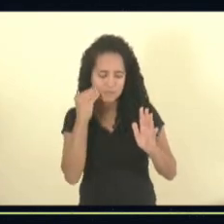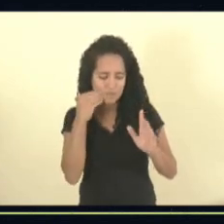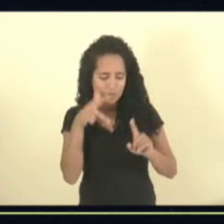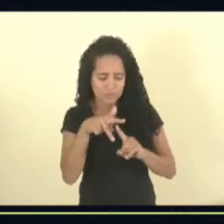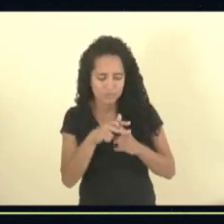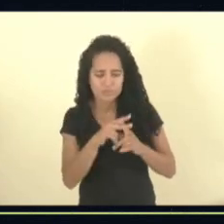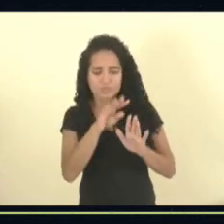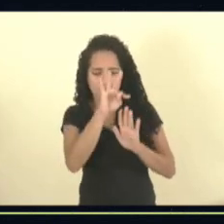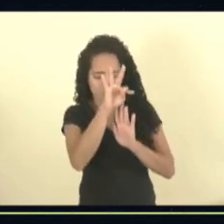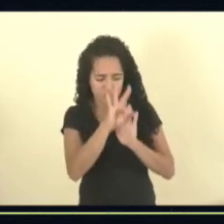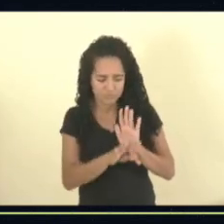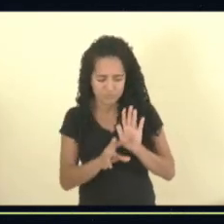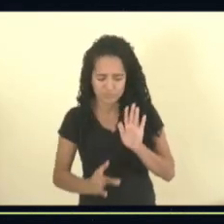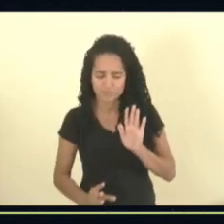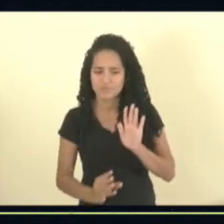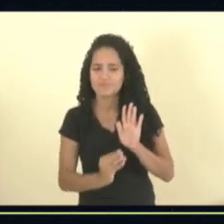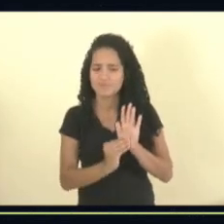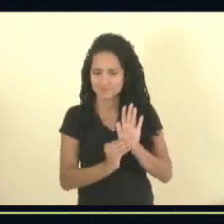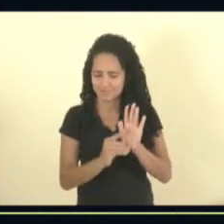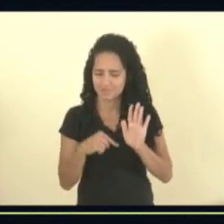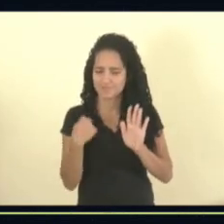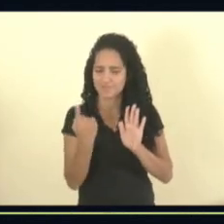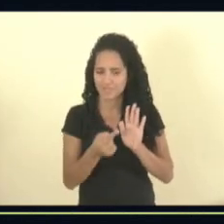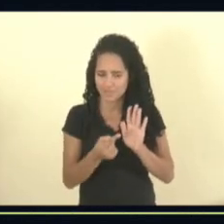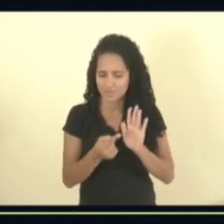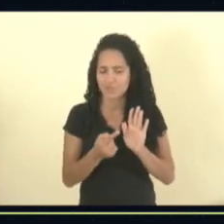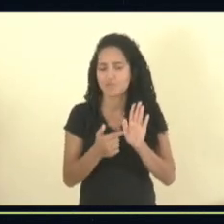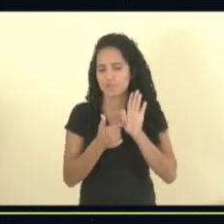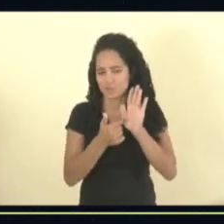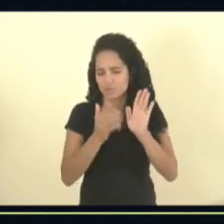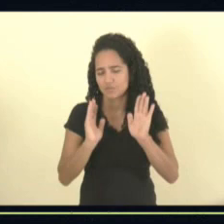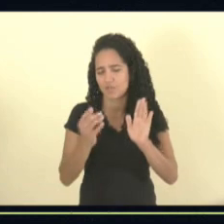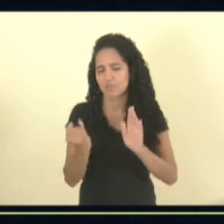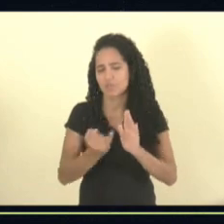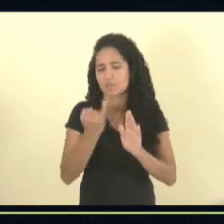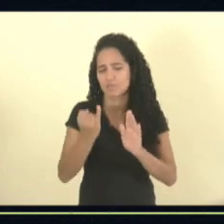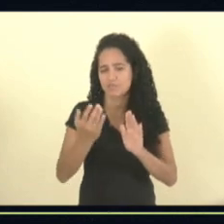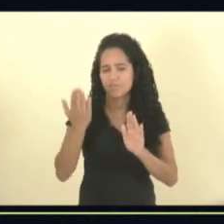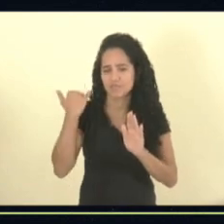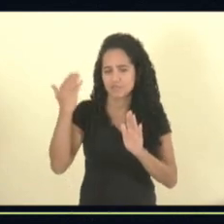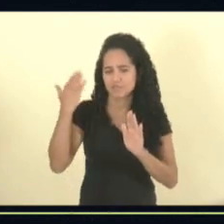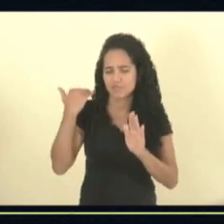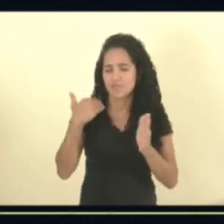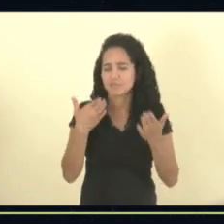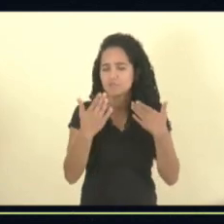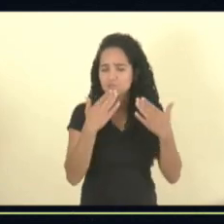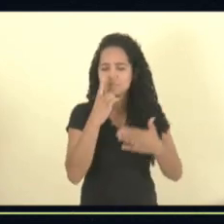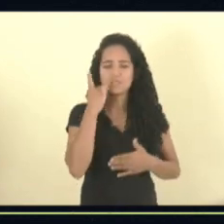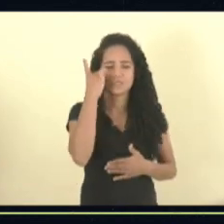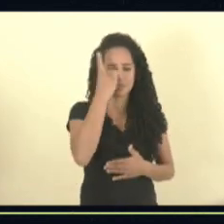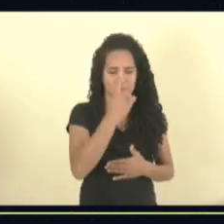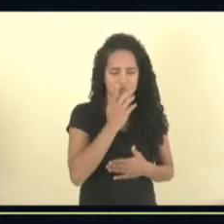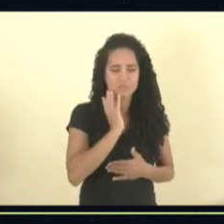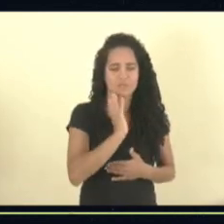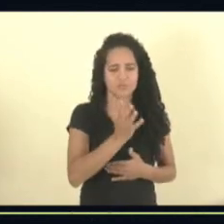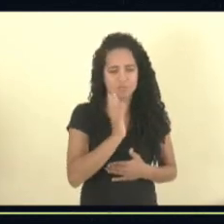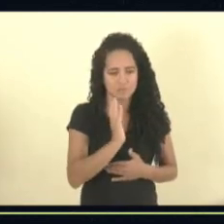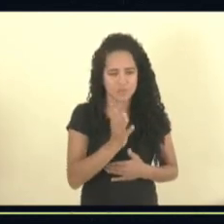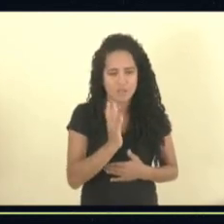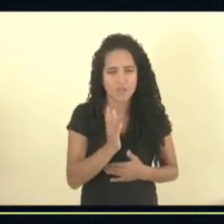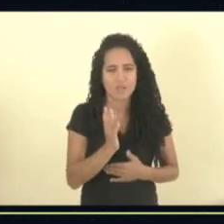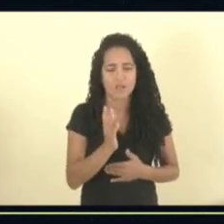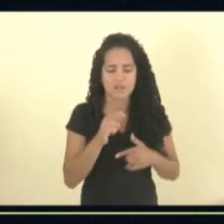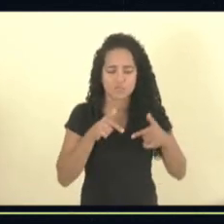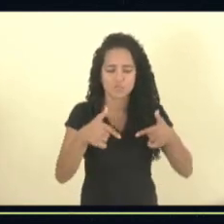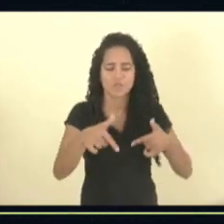caso dessa emenda que nós apresentamos, que foi fruto, inclusive, de um diálogo com os colegas deputados militares e que atuam